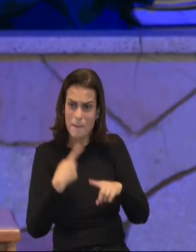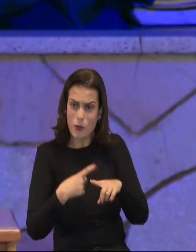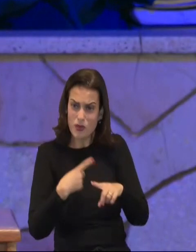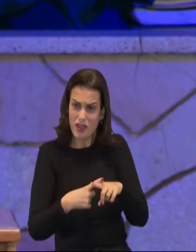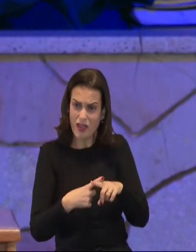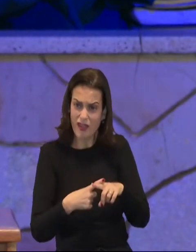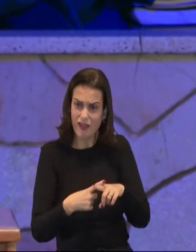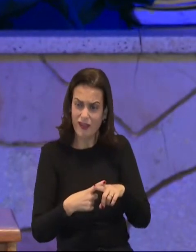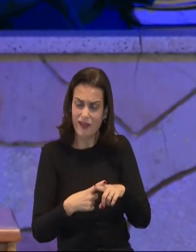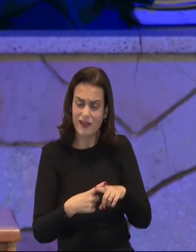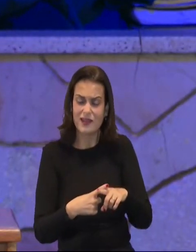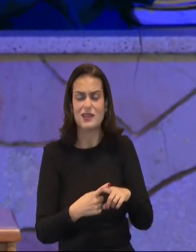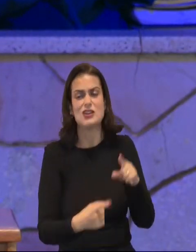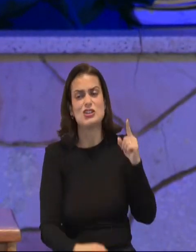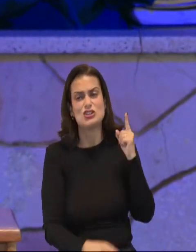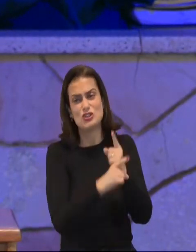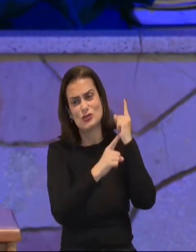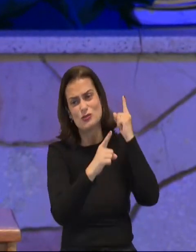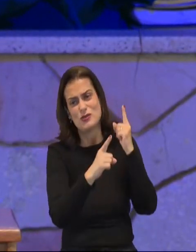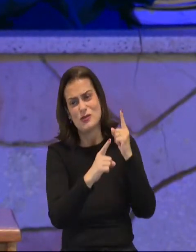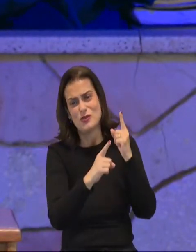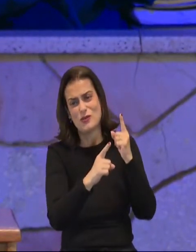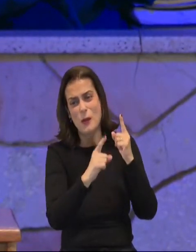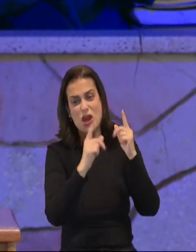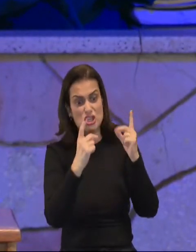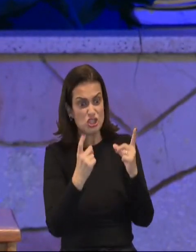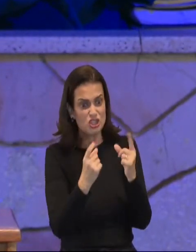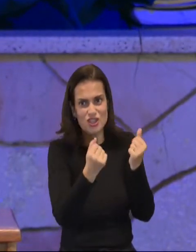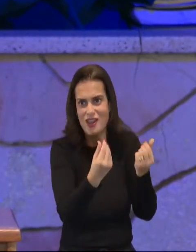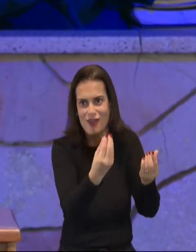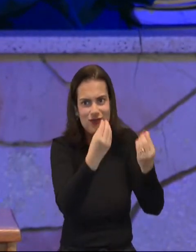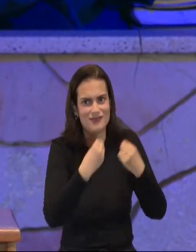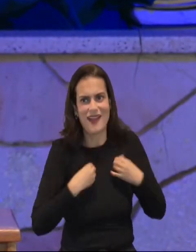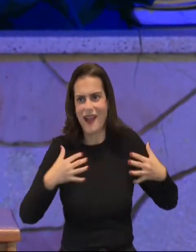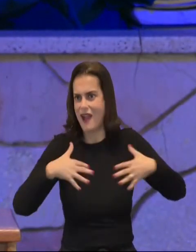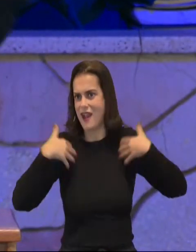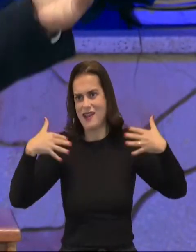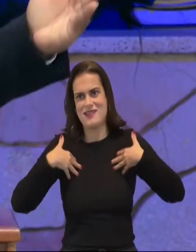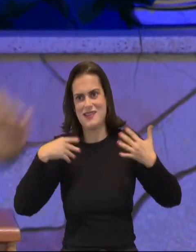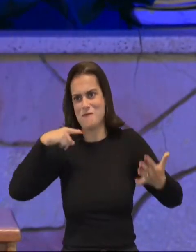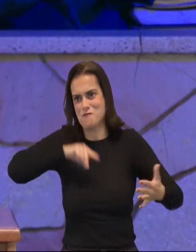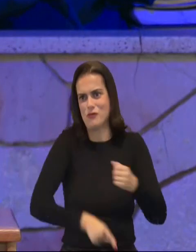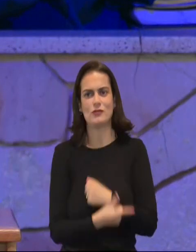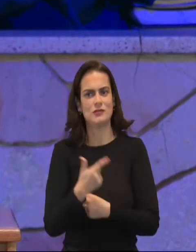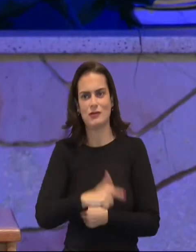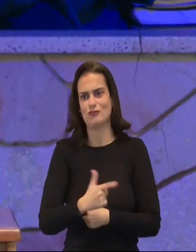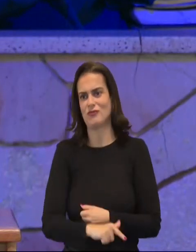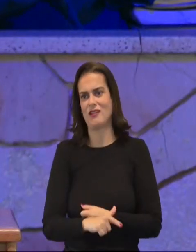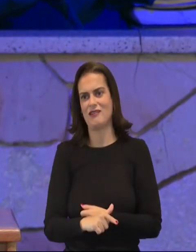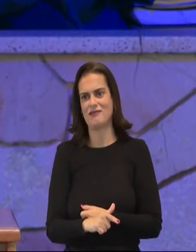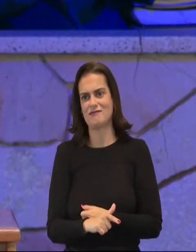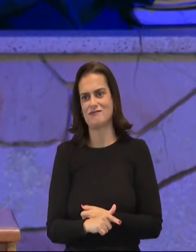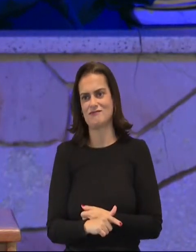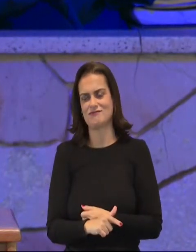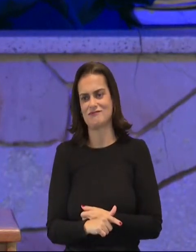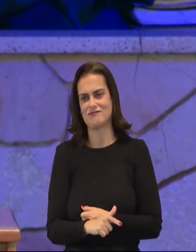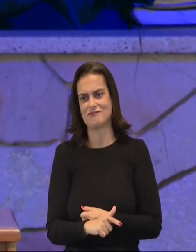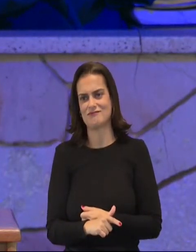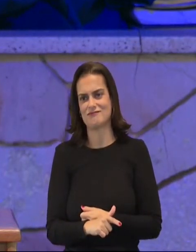já descobriram que o dinheiro não pode trazer alegria para as suas vidas. Os pobres não chegaram lá ainda.